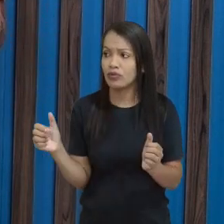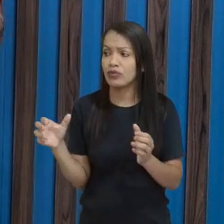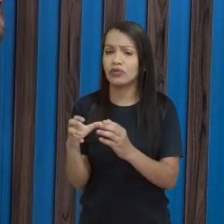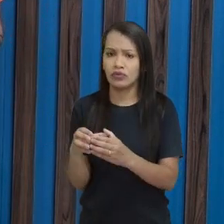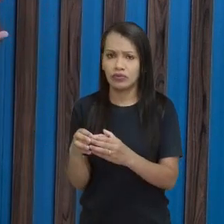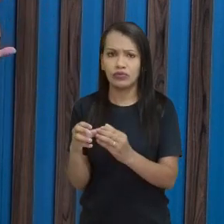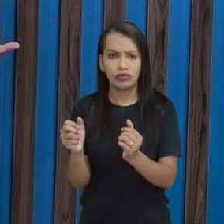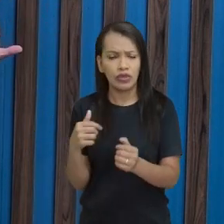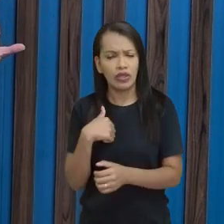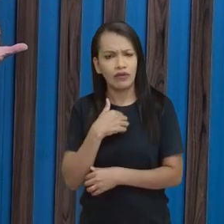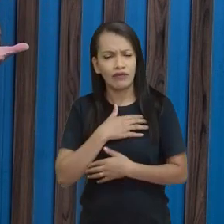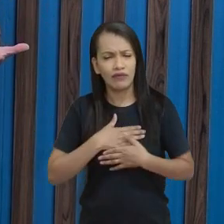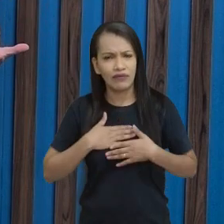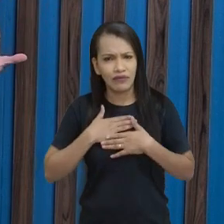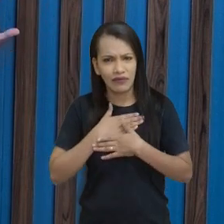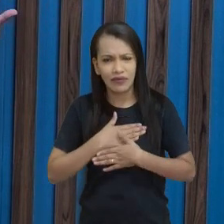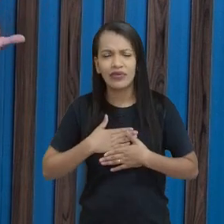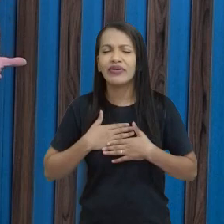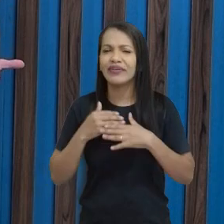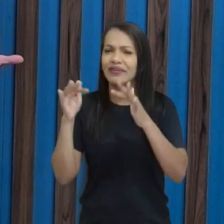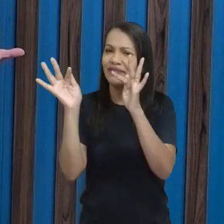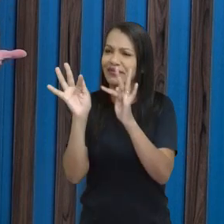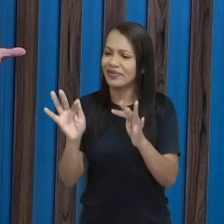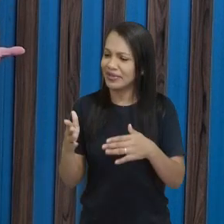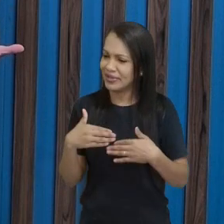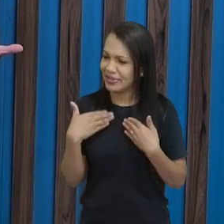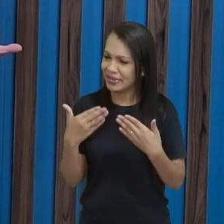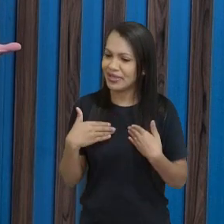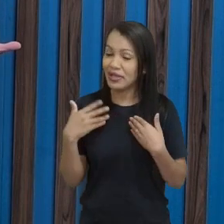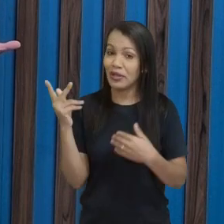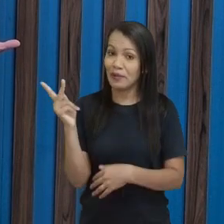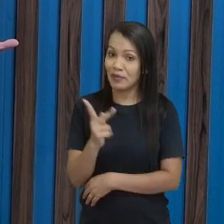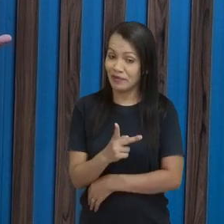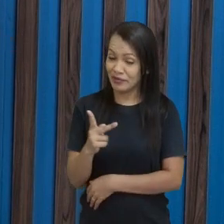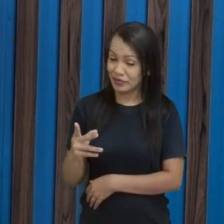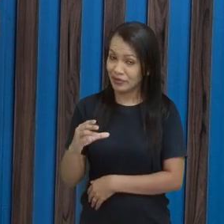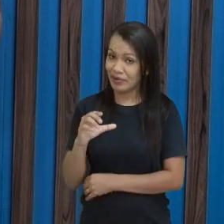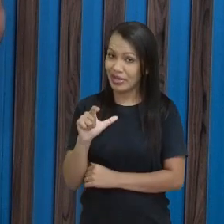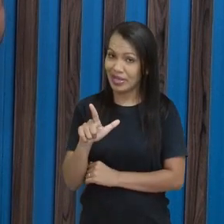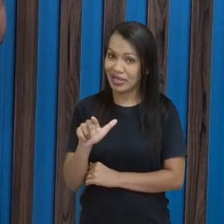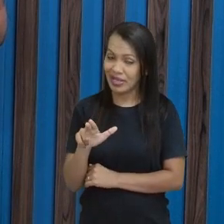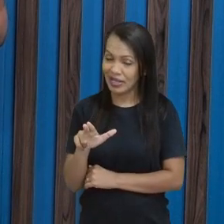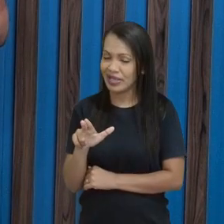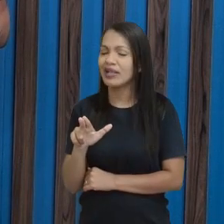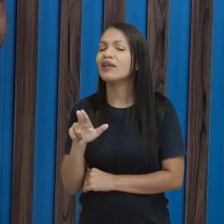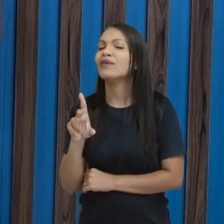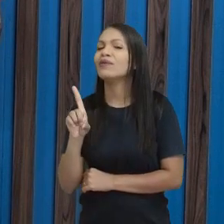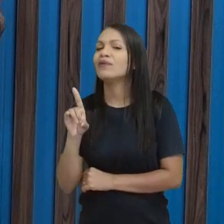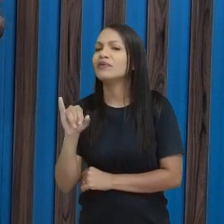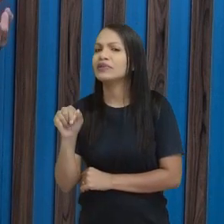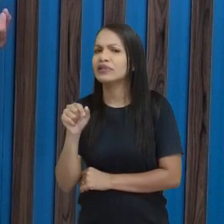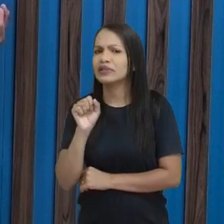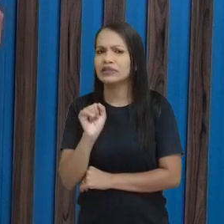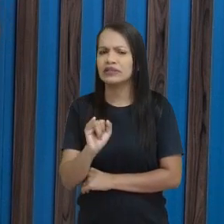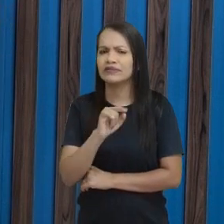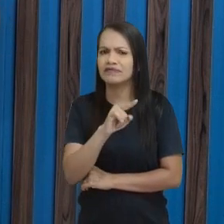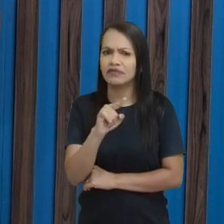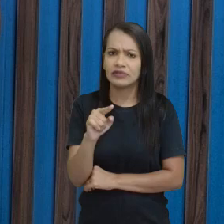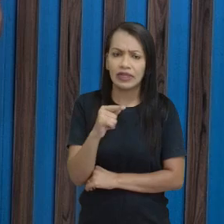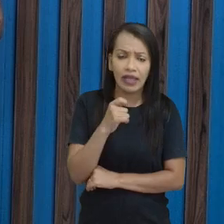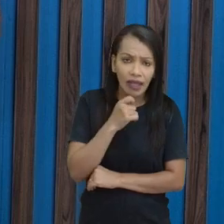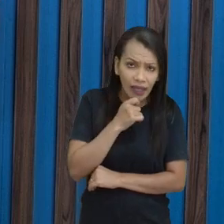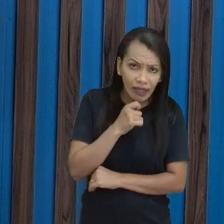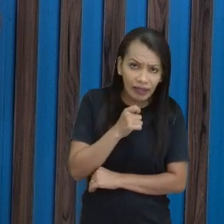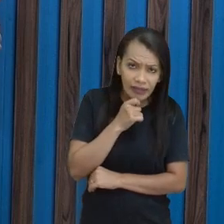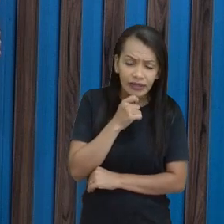E eu estou muito feliz mesmo, viu? Contente aqui com a presença da professora Cláudia. E aí, se você